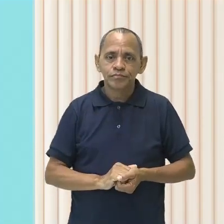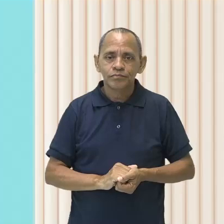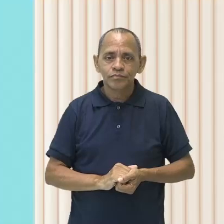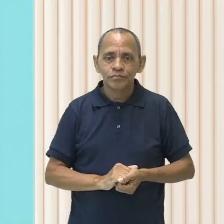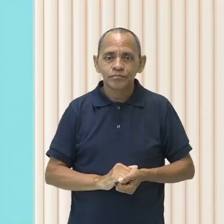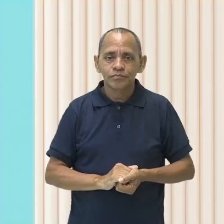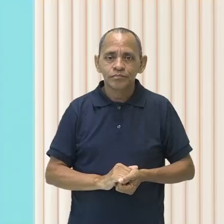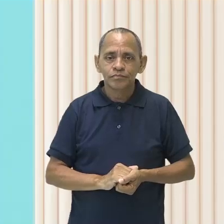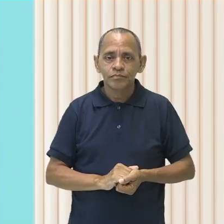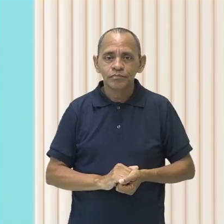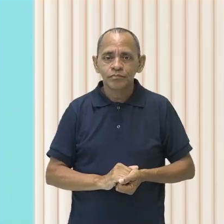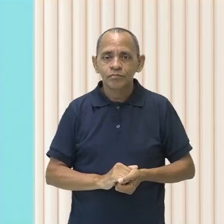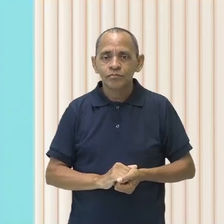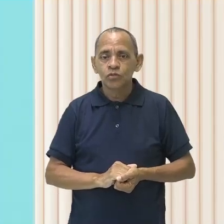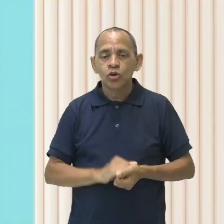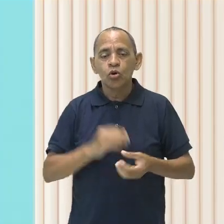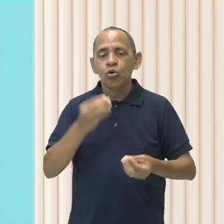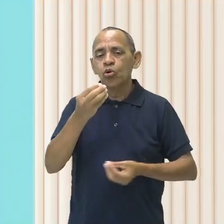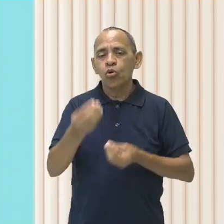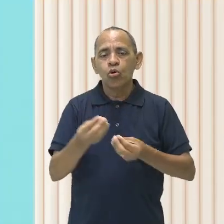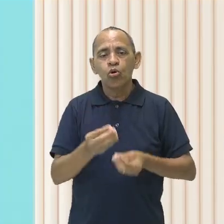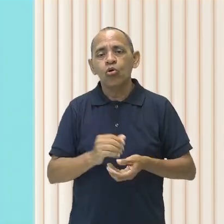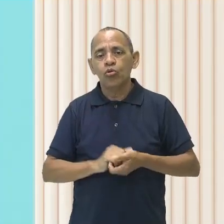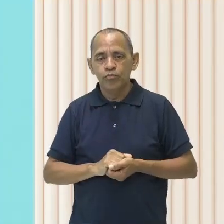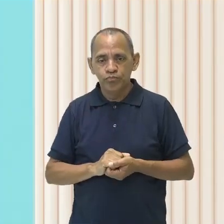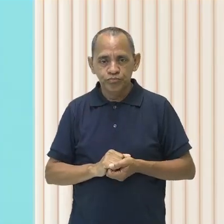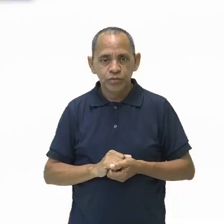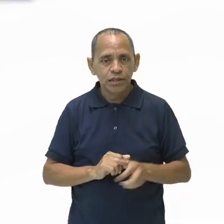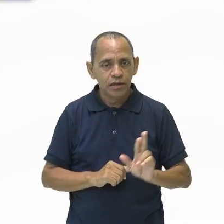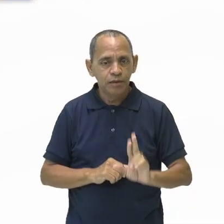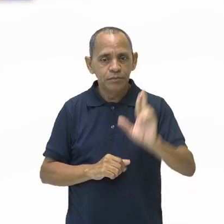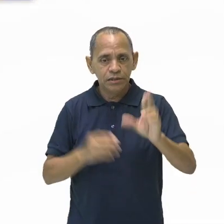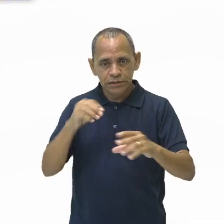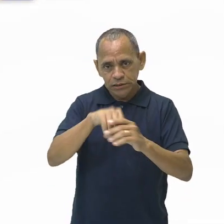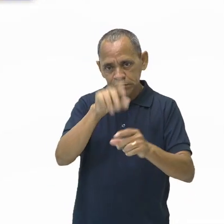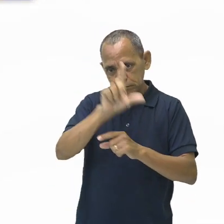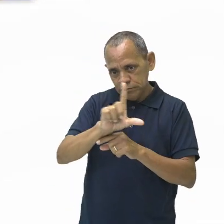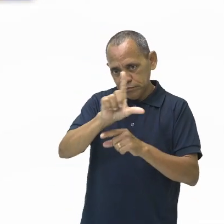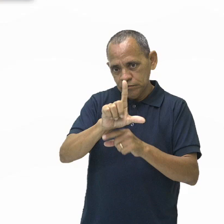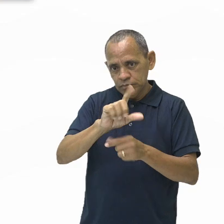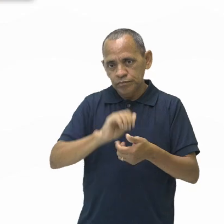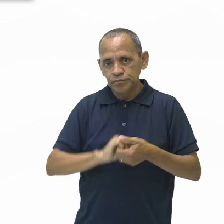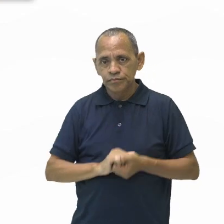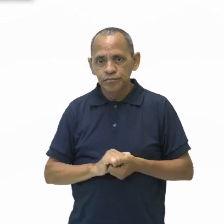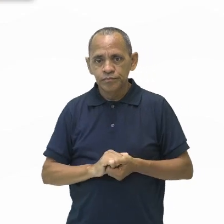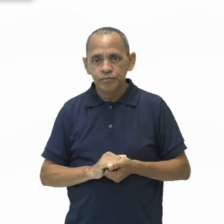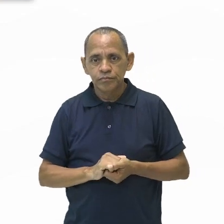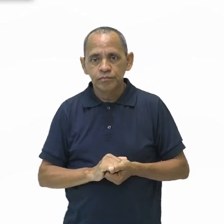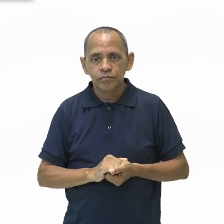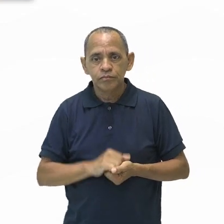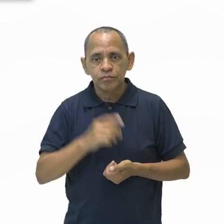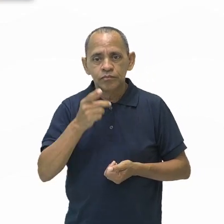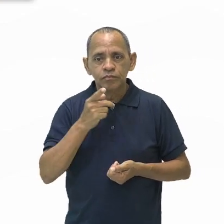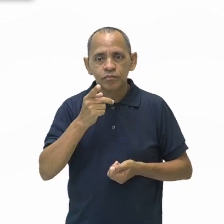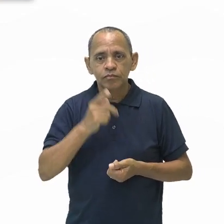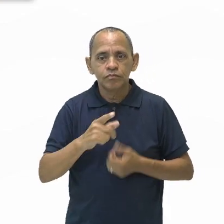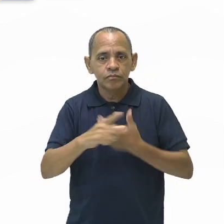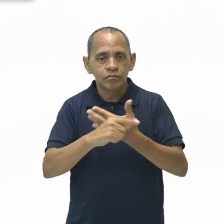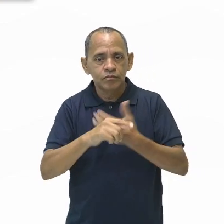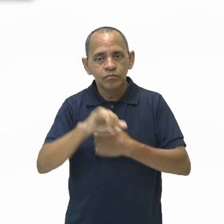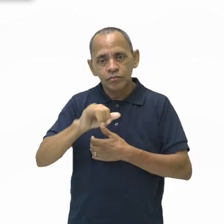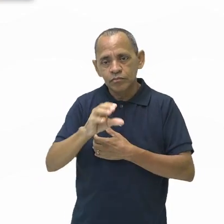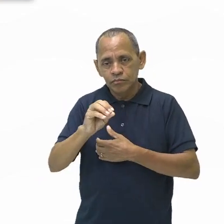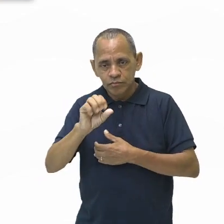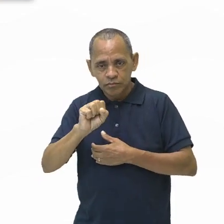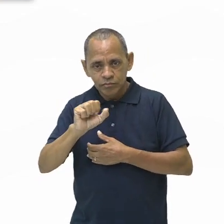da aula, como ela era retratada dentro da nossa literatura, tá bom? Então, para isso, vamos falar aqui do autor José